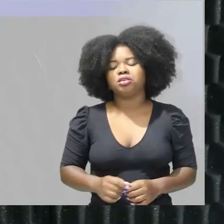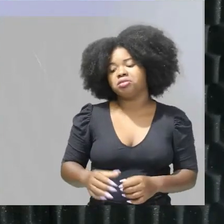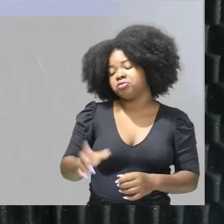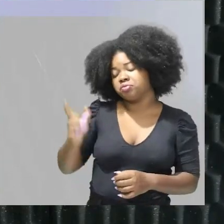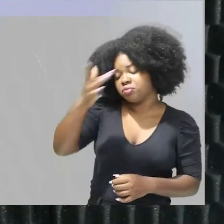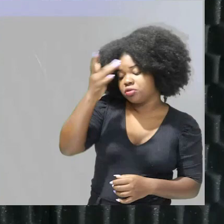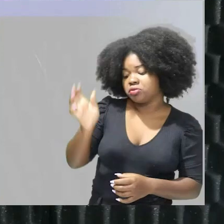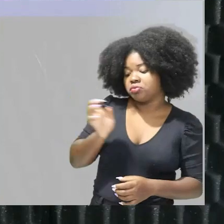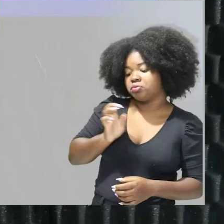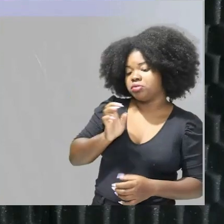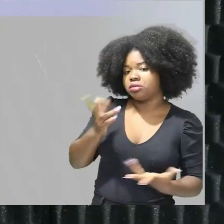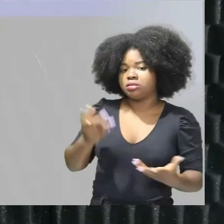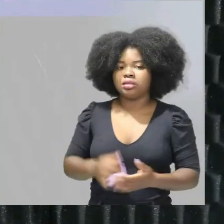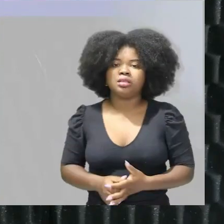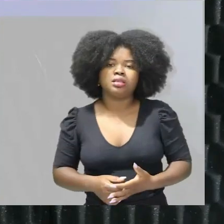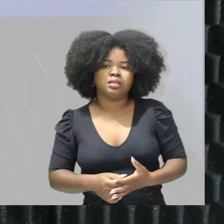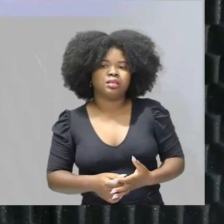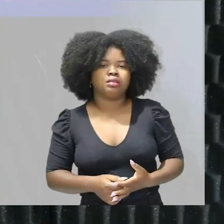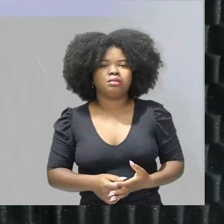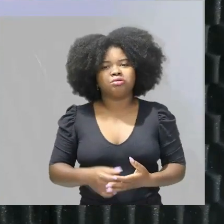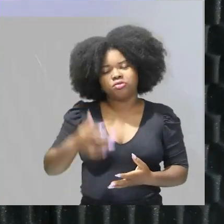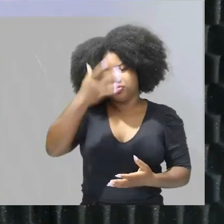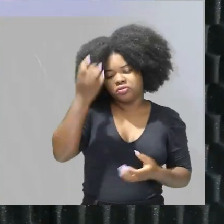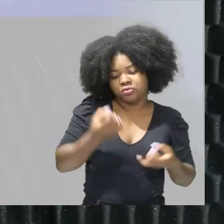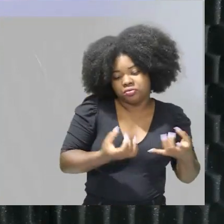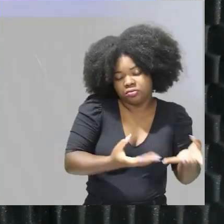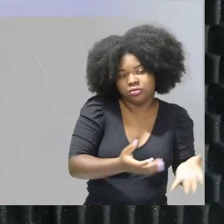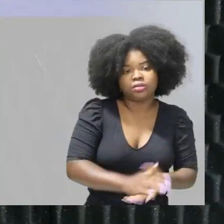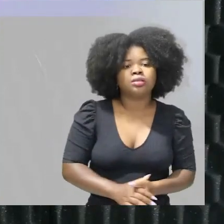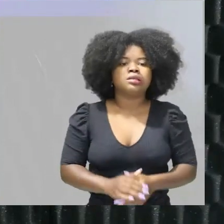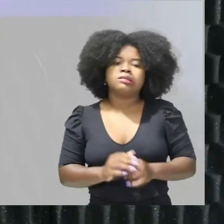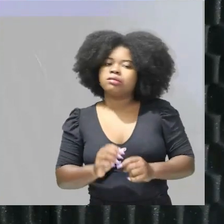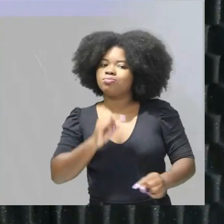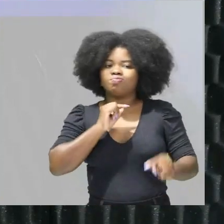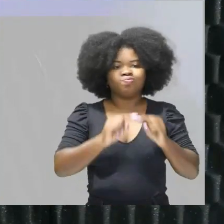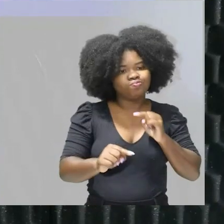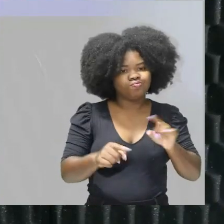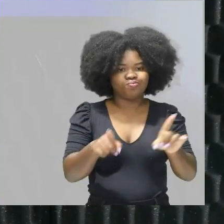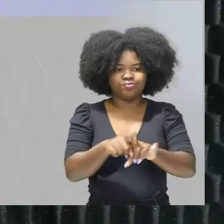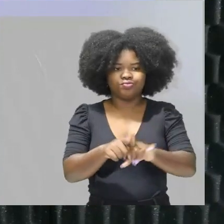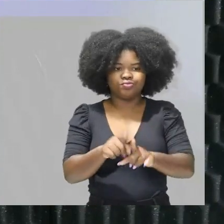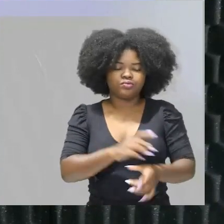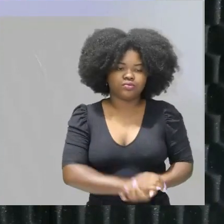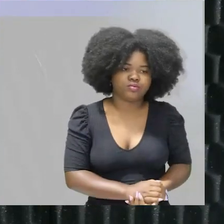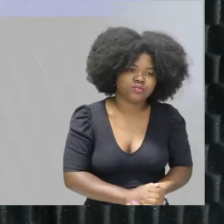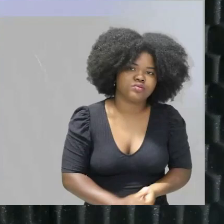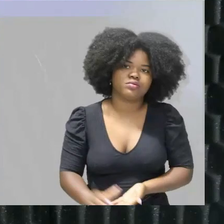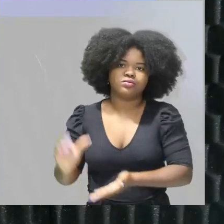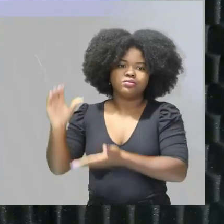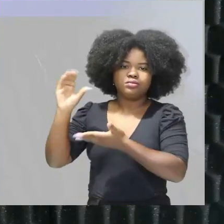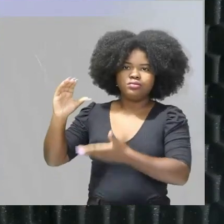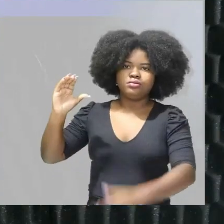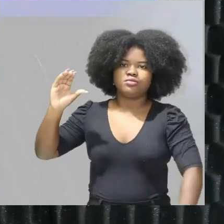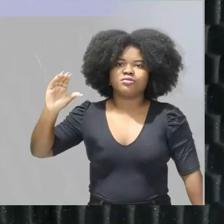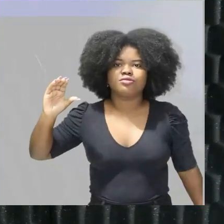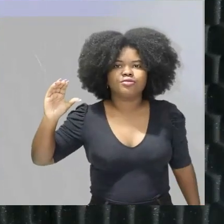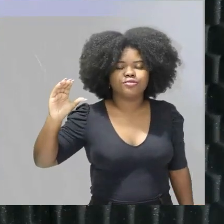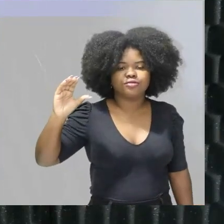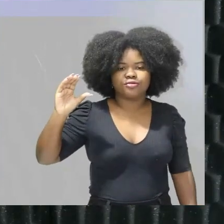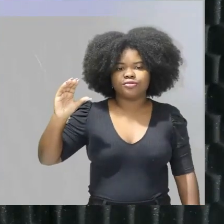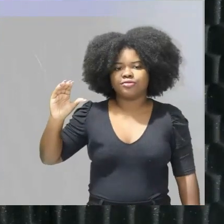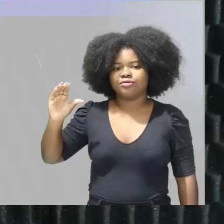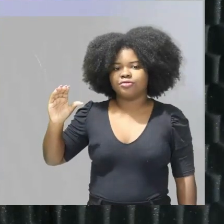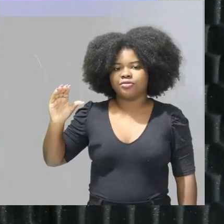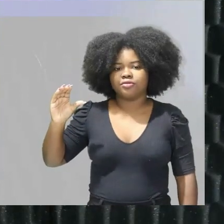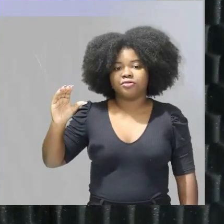necessariamente não é esta fórmula que está sendo utilizada para ler este momento racionalismo cartesiano